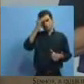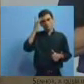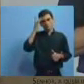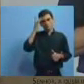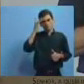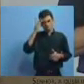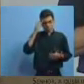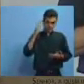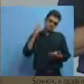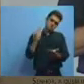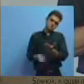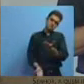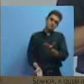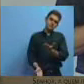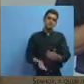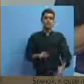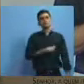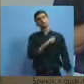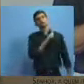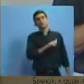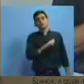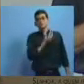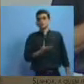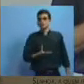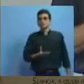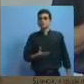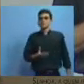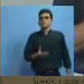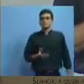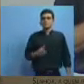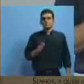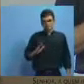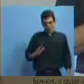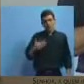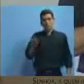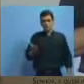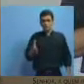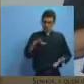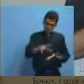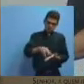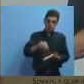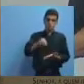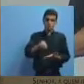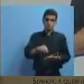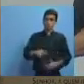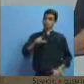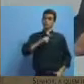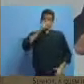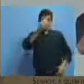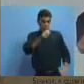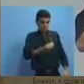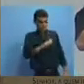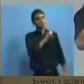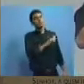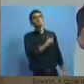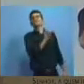Profetizei conforme me for ordenado, e o Espírito entrou neles. Eles reviveram e se puseram